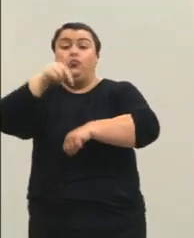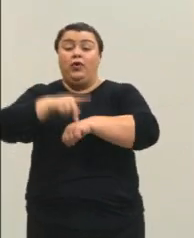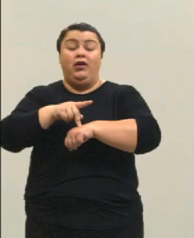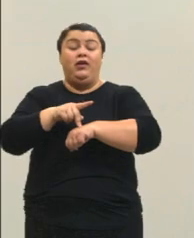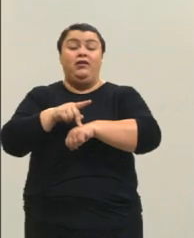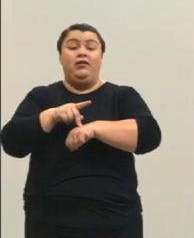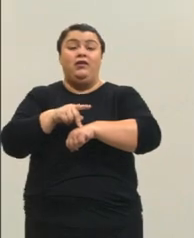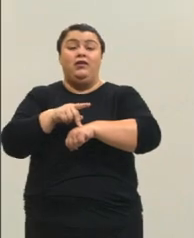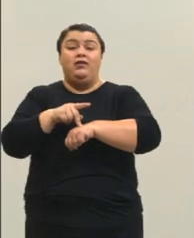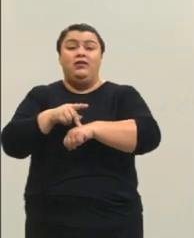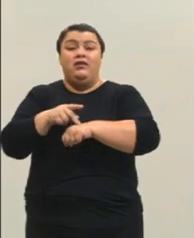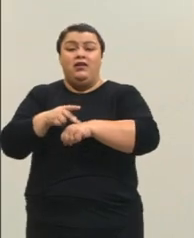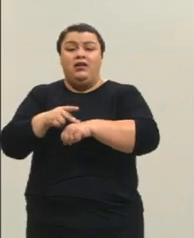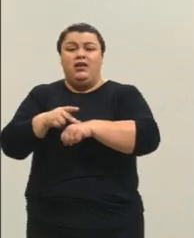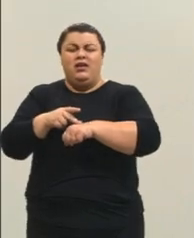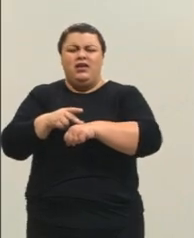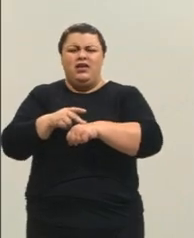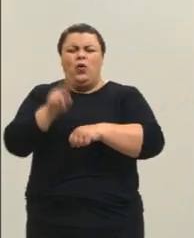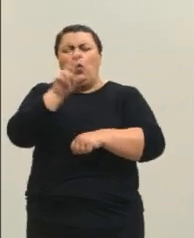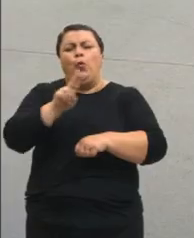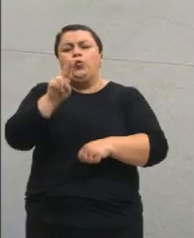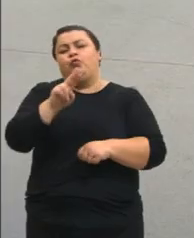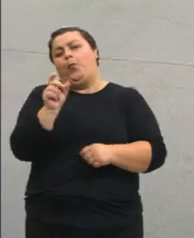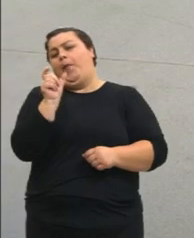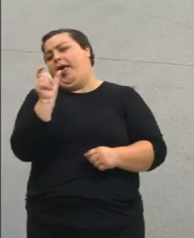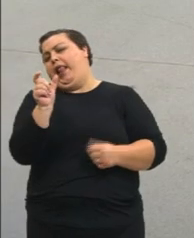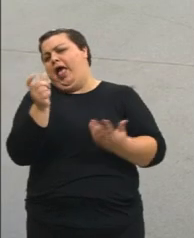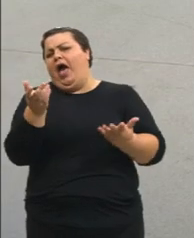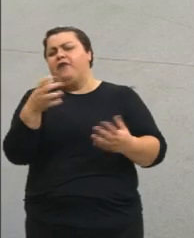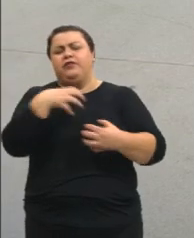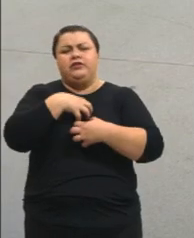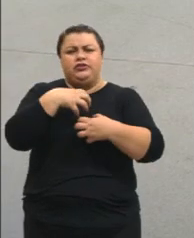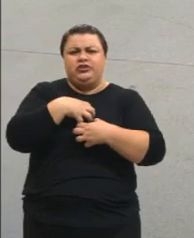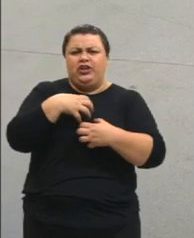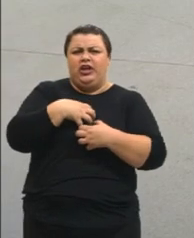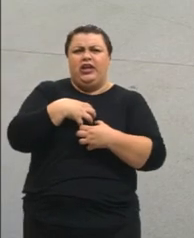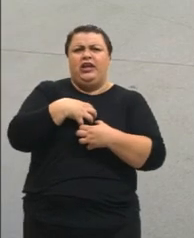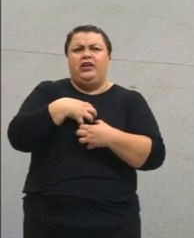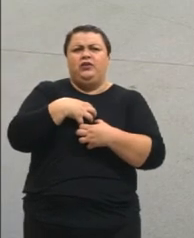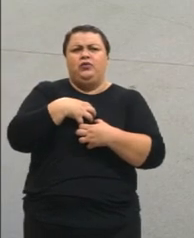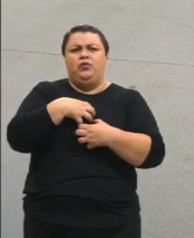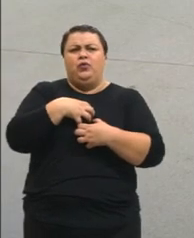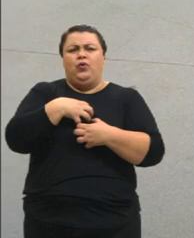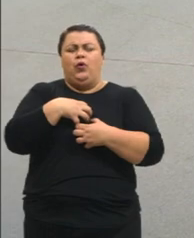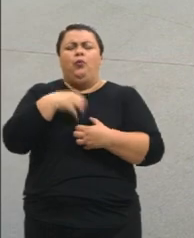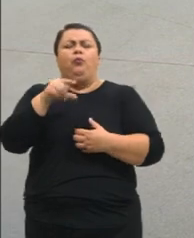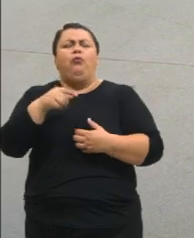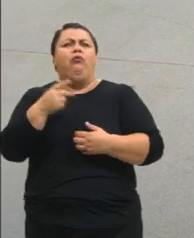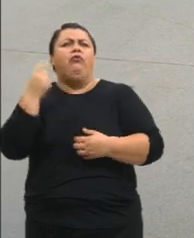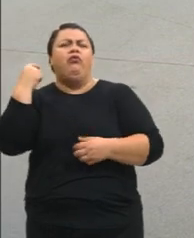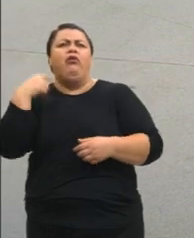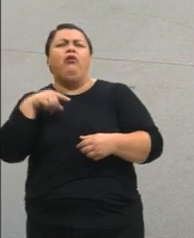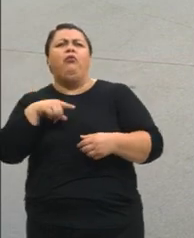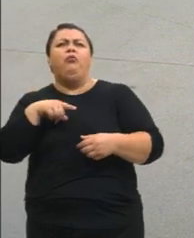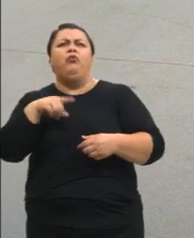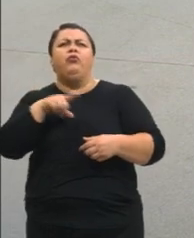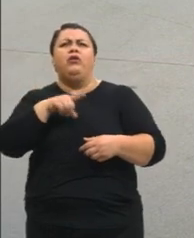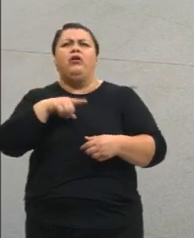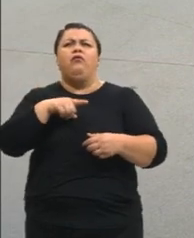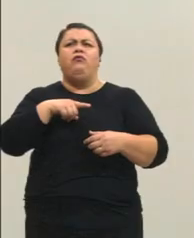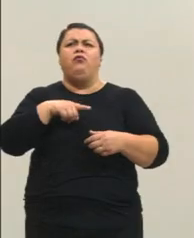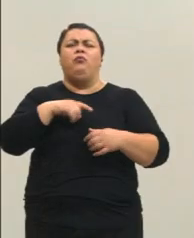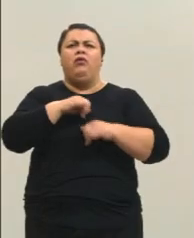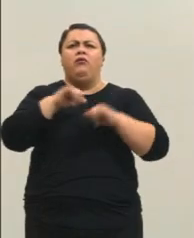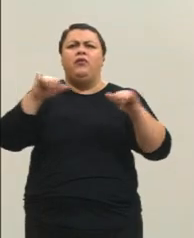acabam pegando um pouco algumas palavras alguns trejeitos um pouco de sotaque há pouco tempo atrás saiu uma matéria inclusive